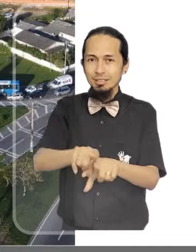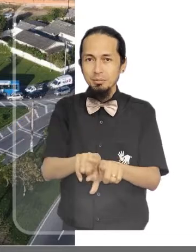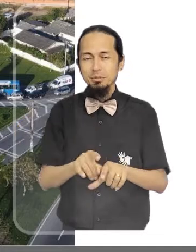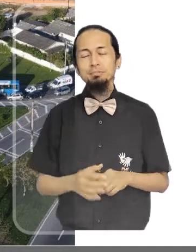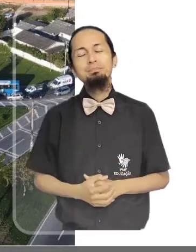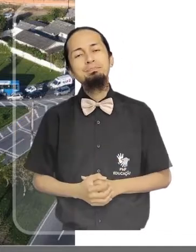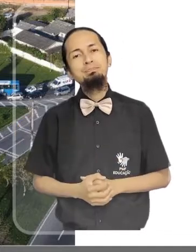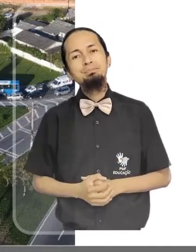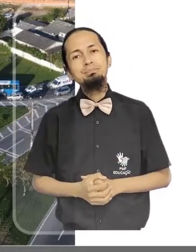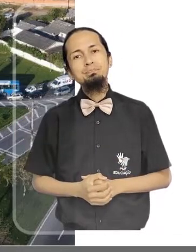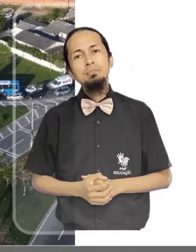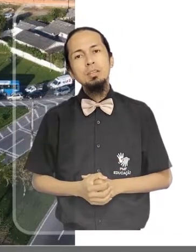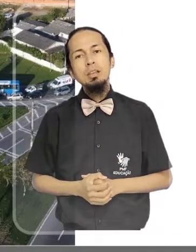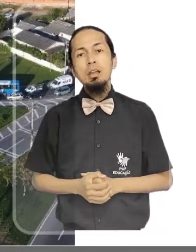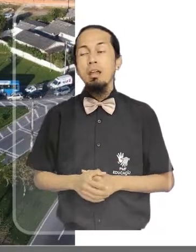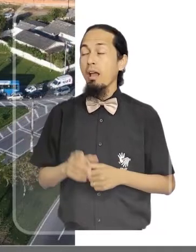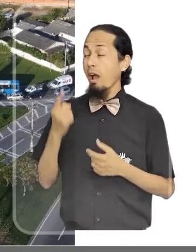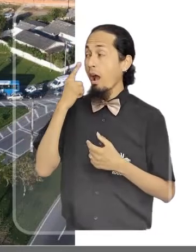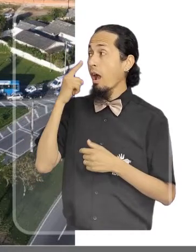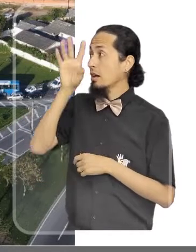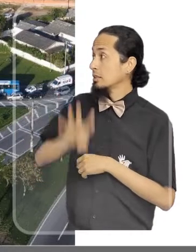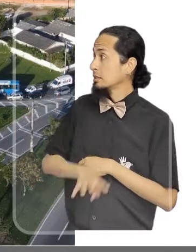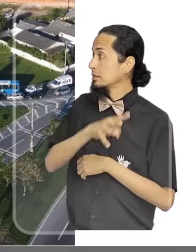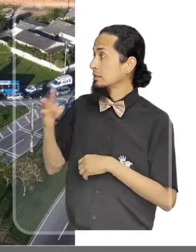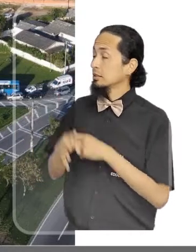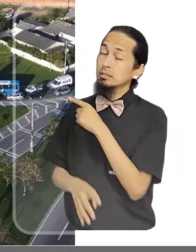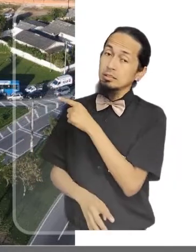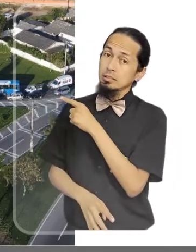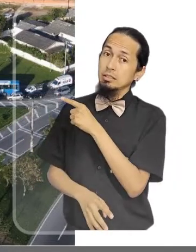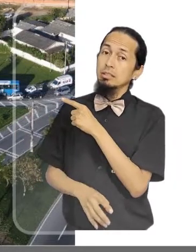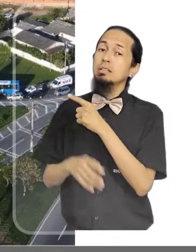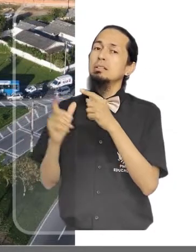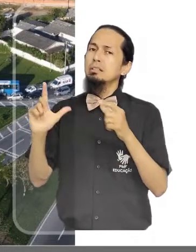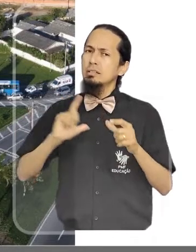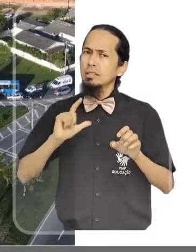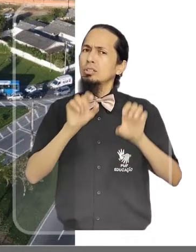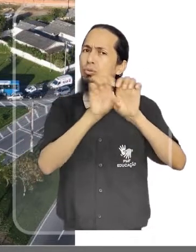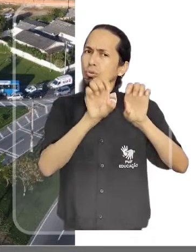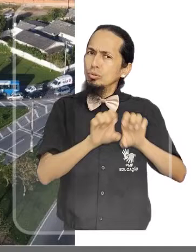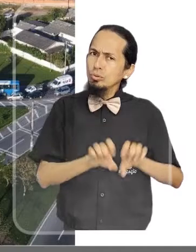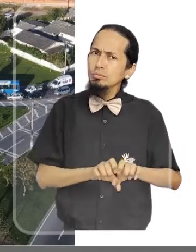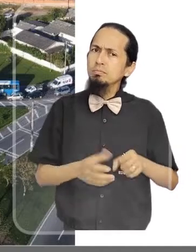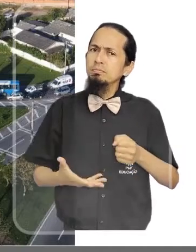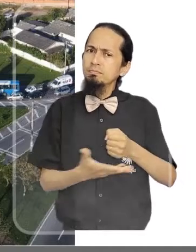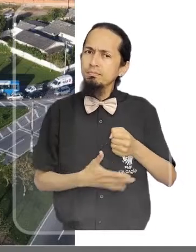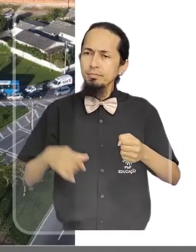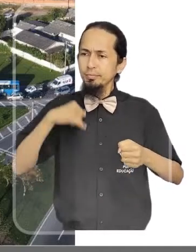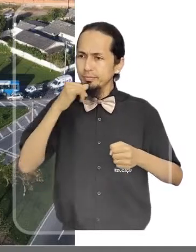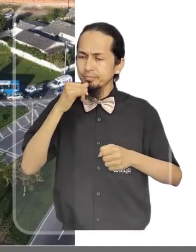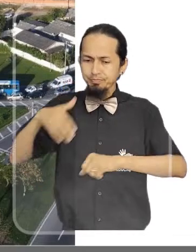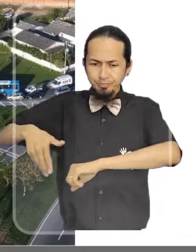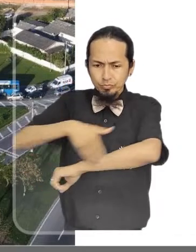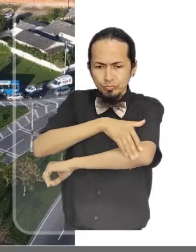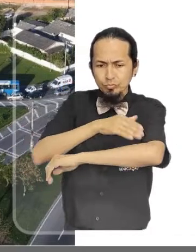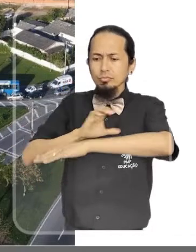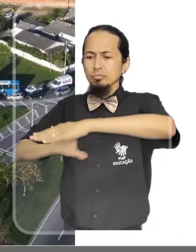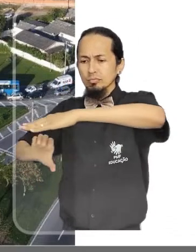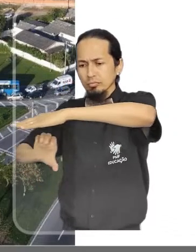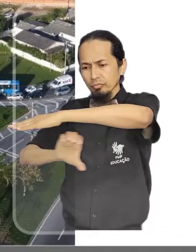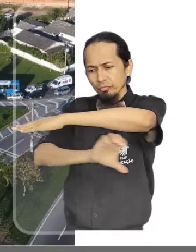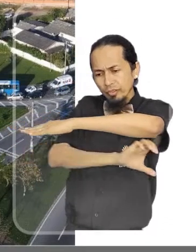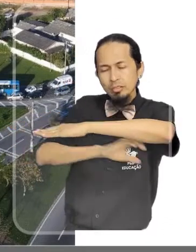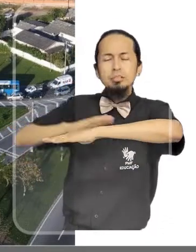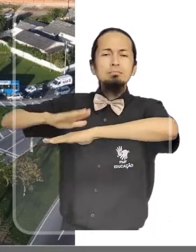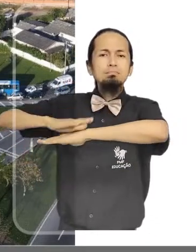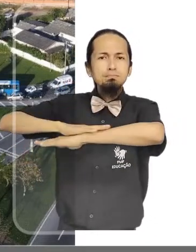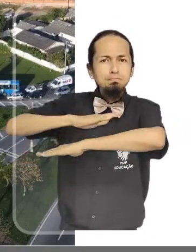cidade. A tabela também mostra que o distrito possui infraestrutura básica como vias pavimentadas,